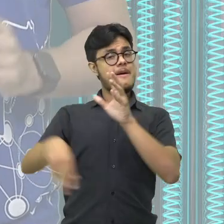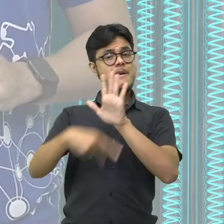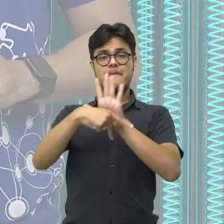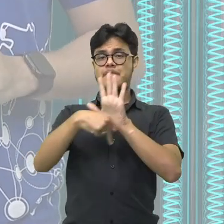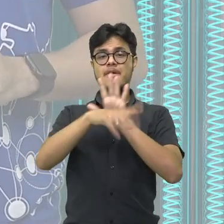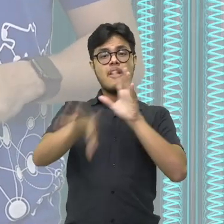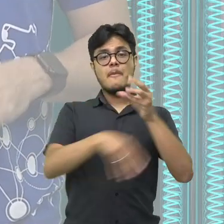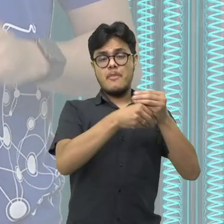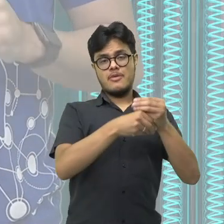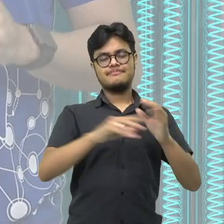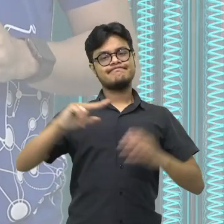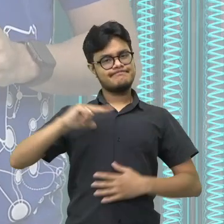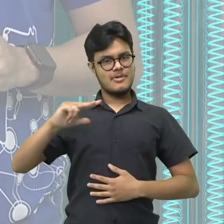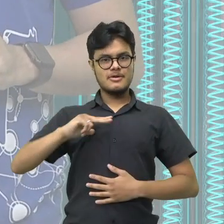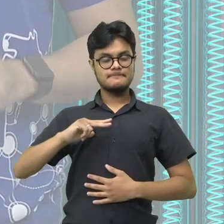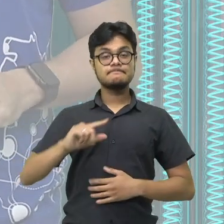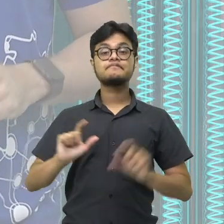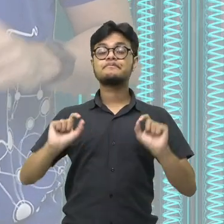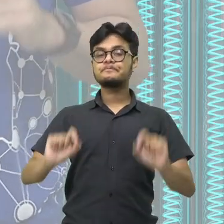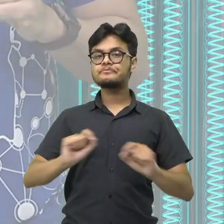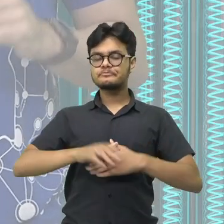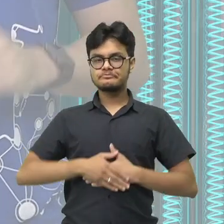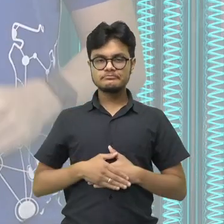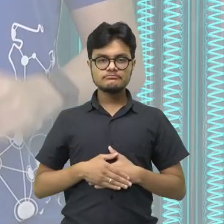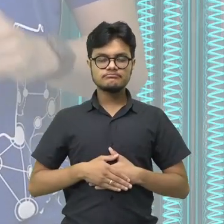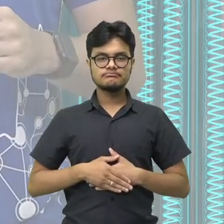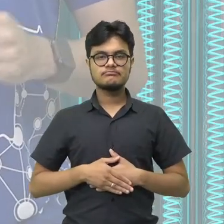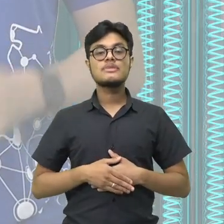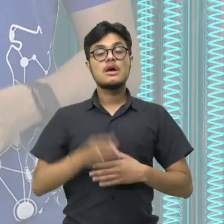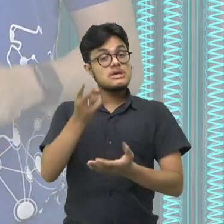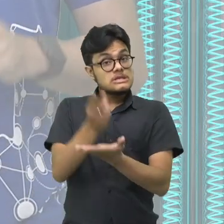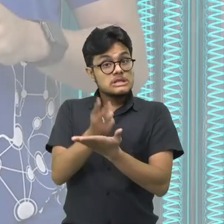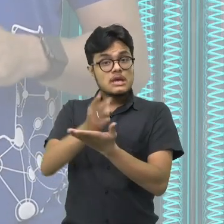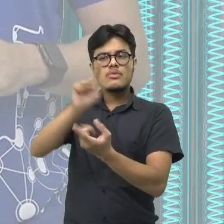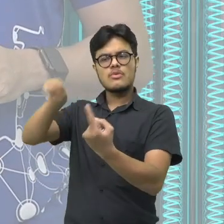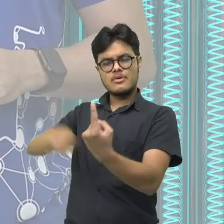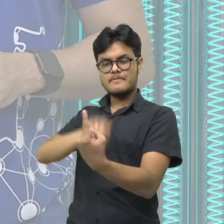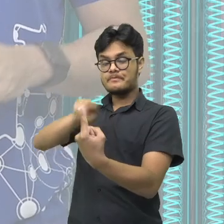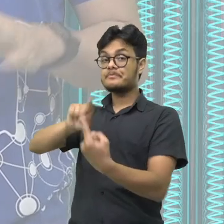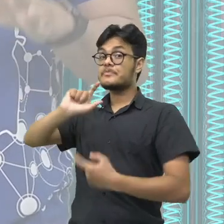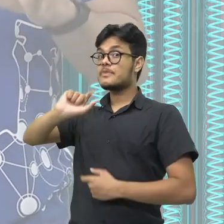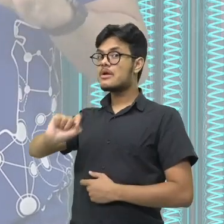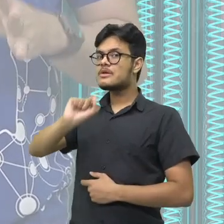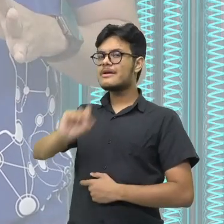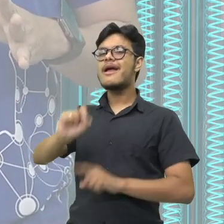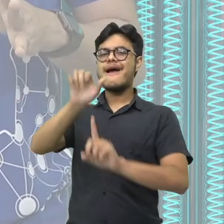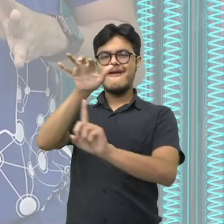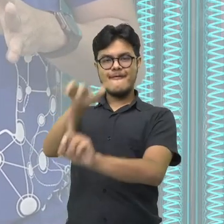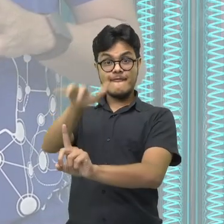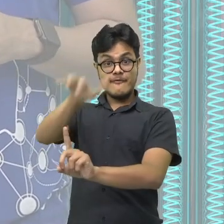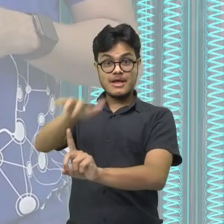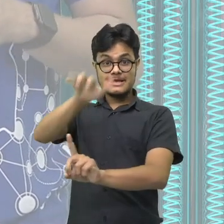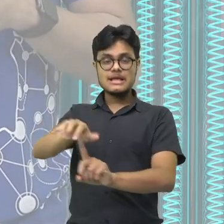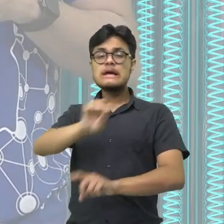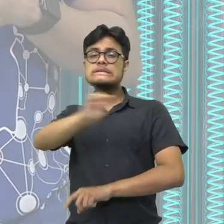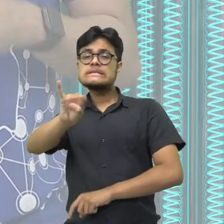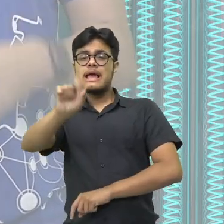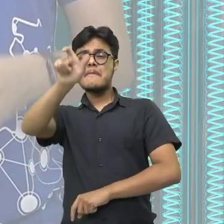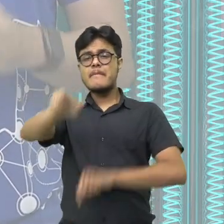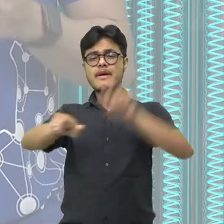em particular com a intenção de persuadir o receptor. Então, o texto